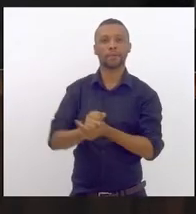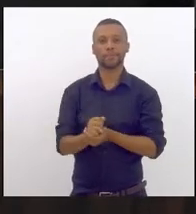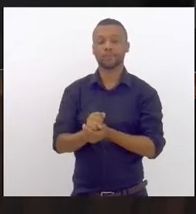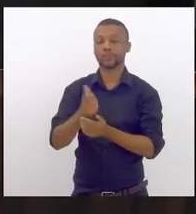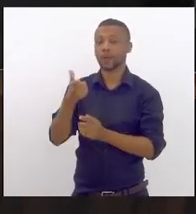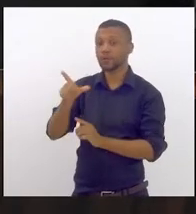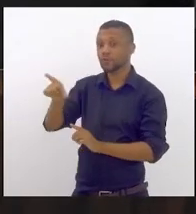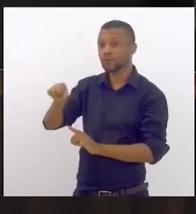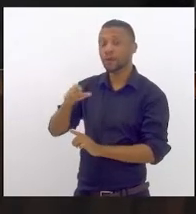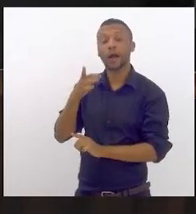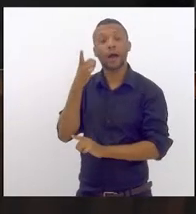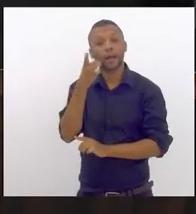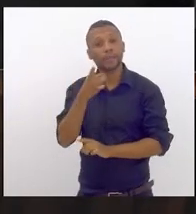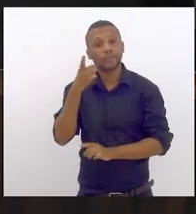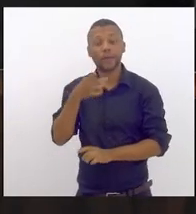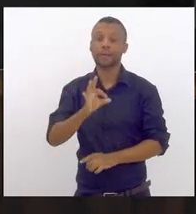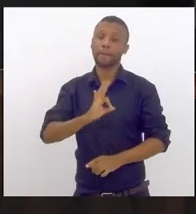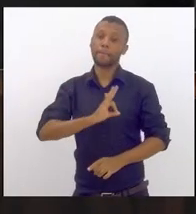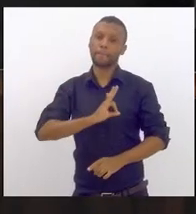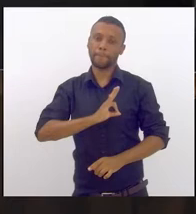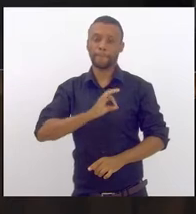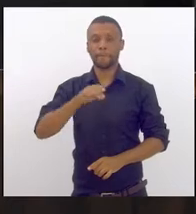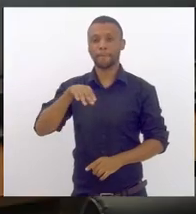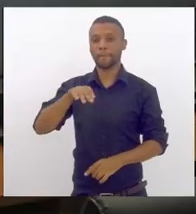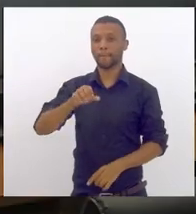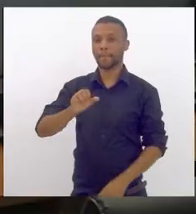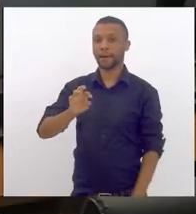a deputada Marta Rocha.